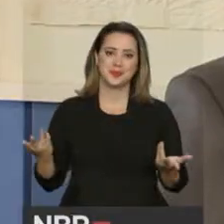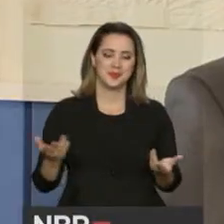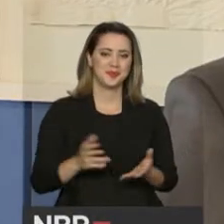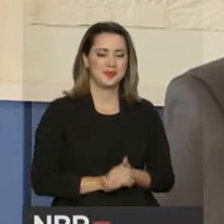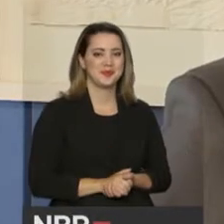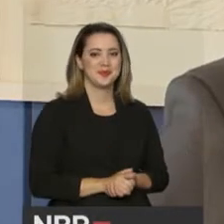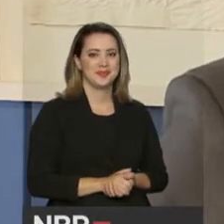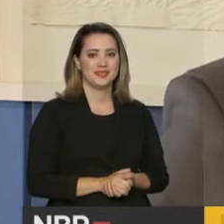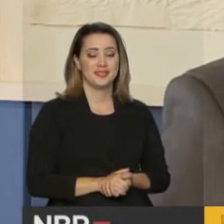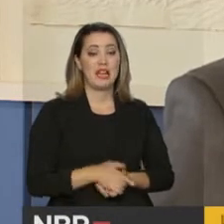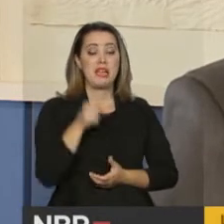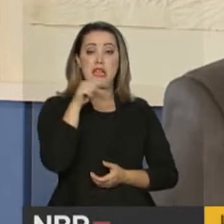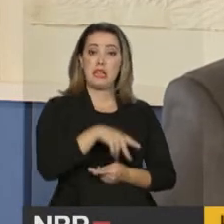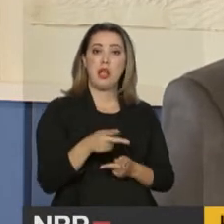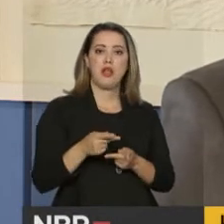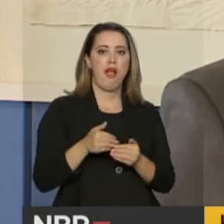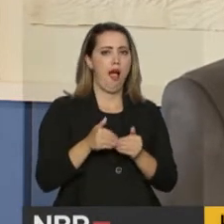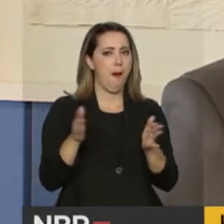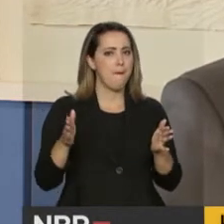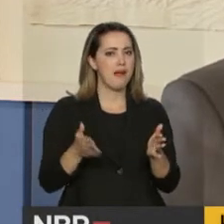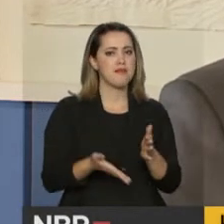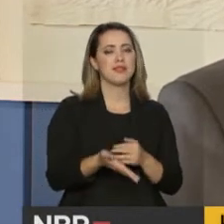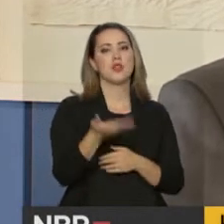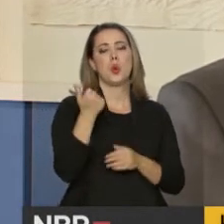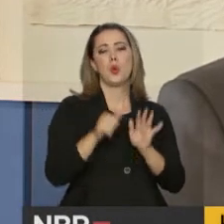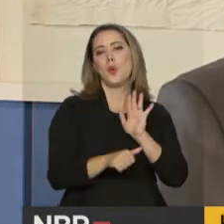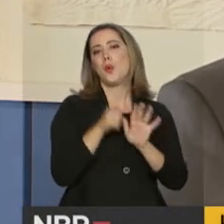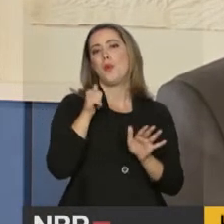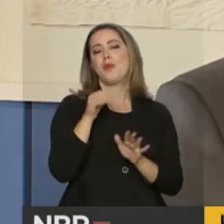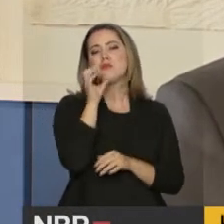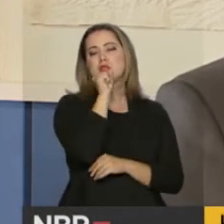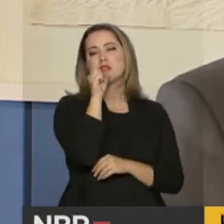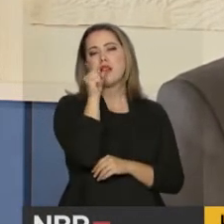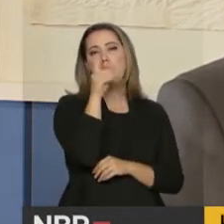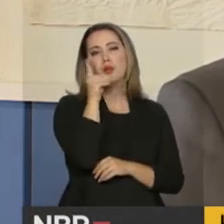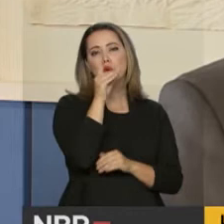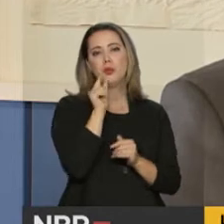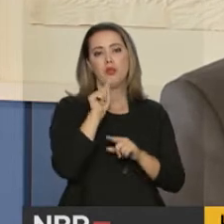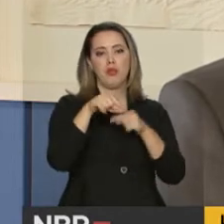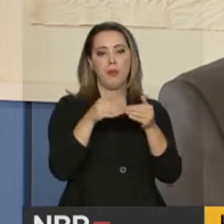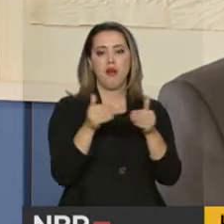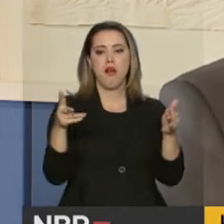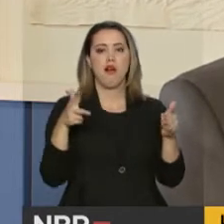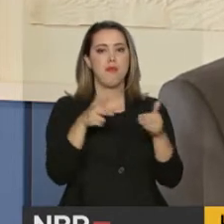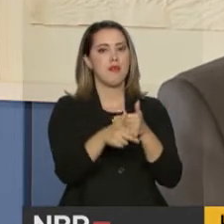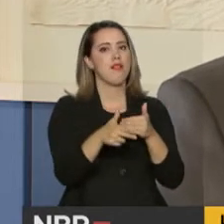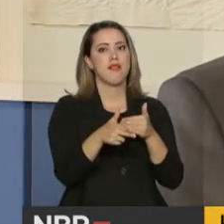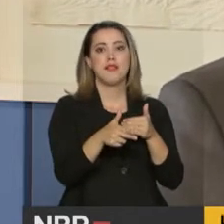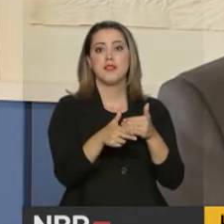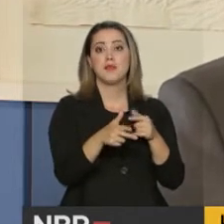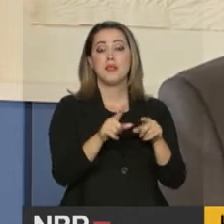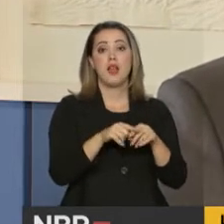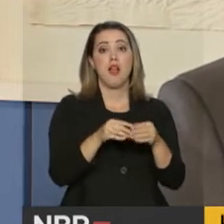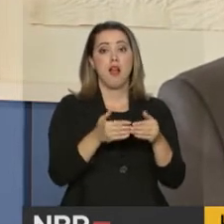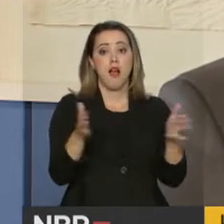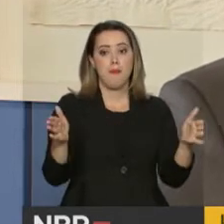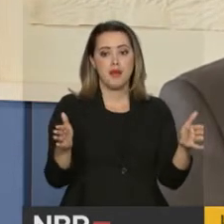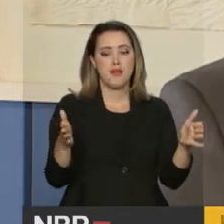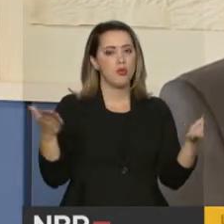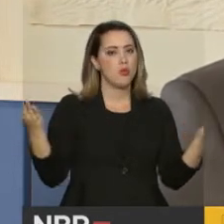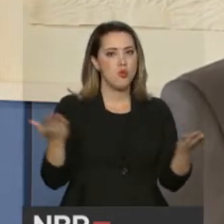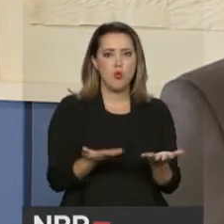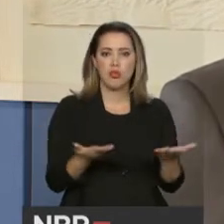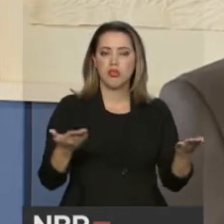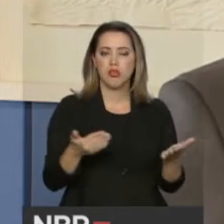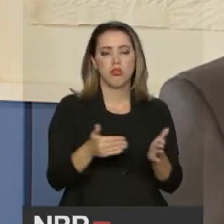O Palácio Itamaraty, ele foi aberto à visitação no primeiro fim de semana depois da inauguração e permanece praticamente aberto